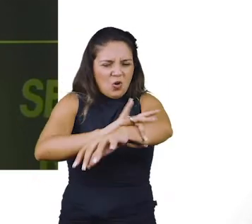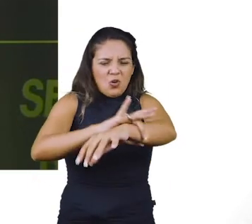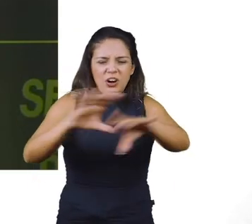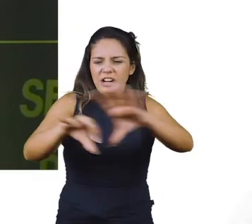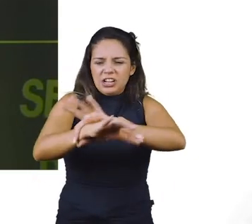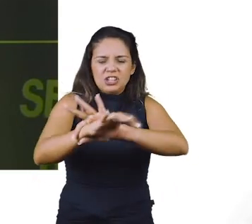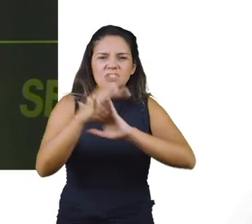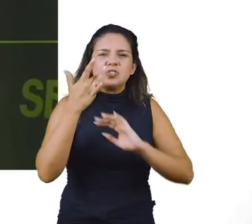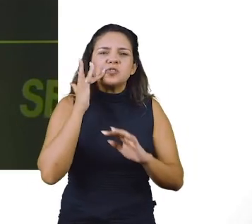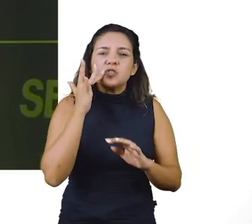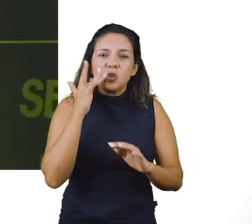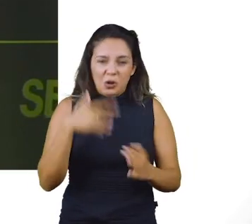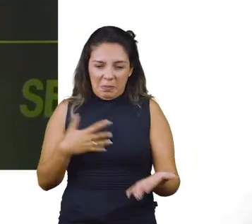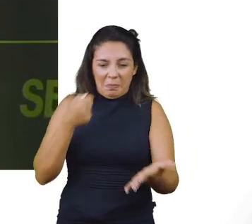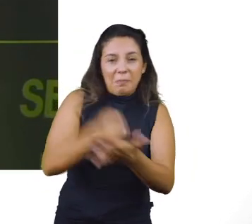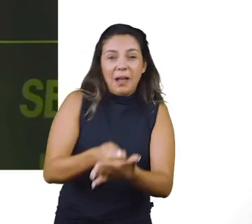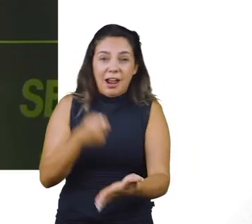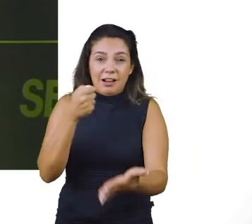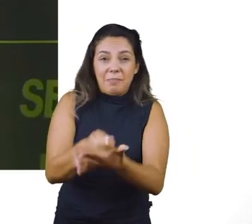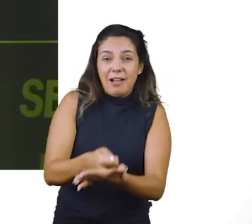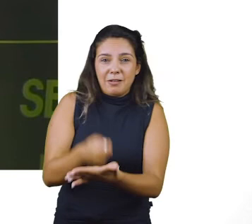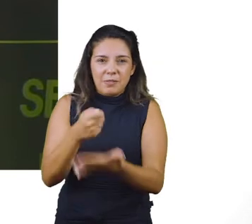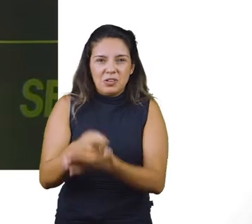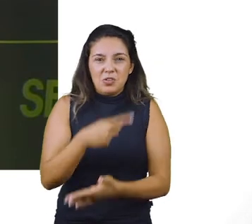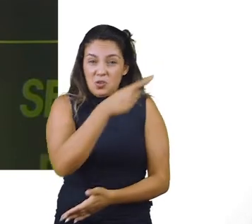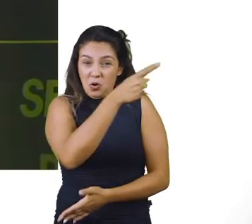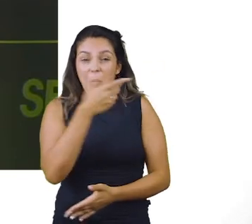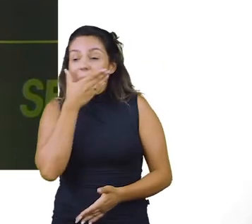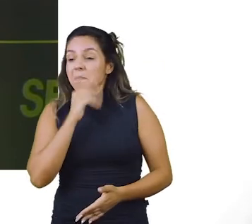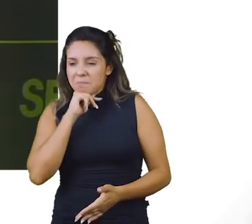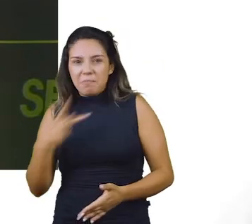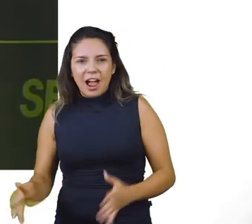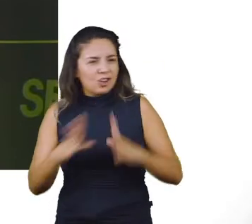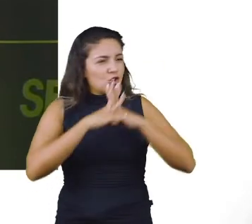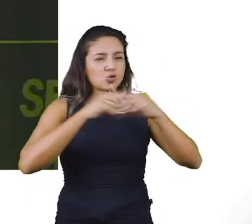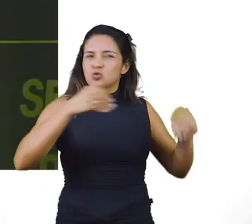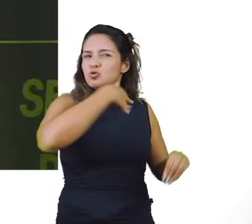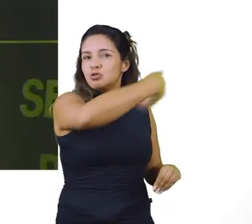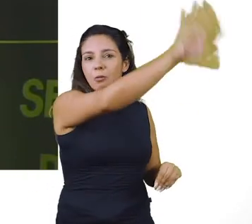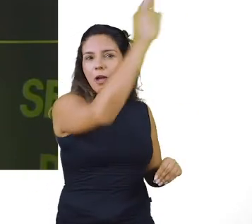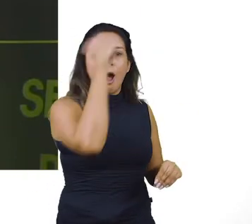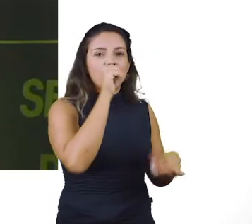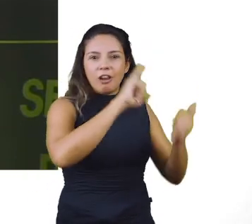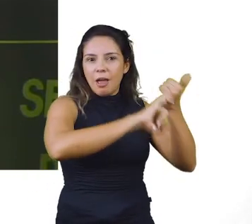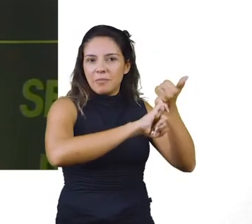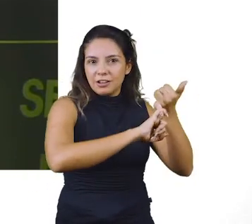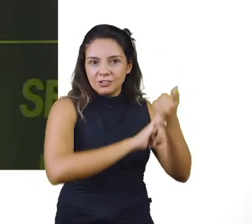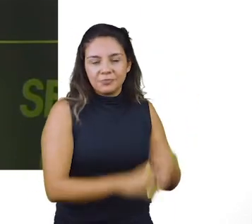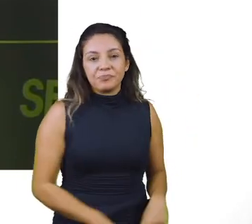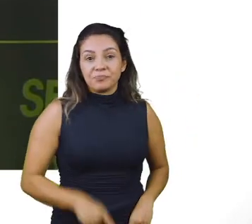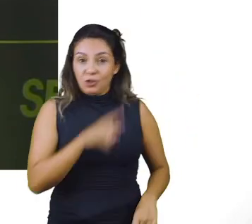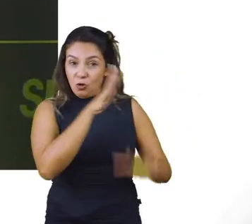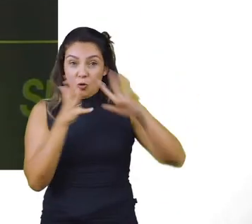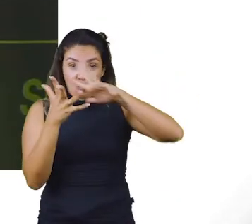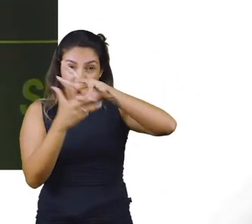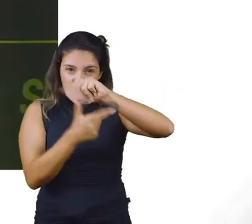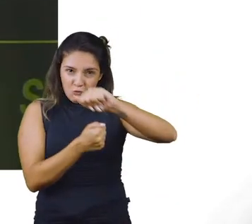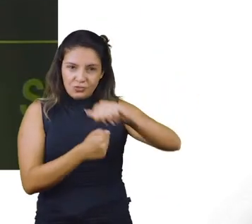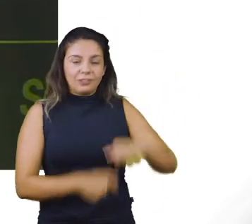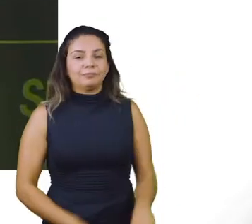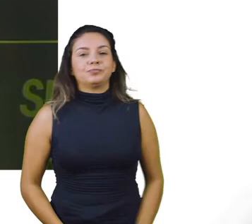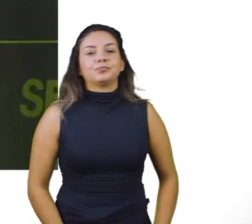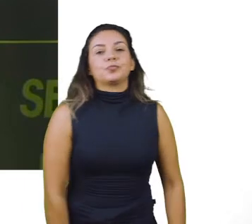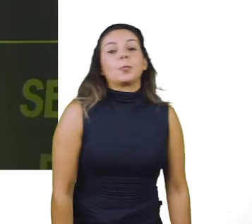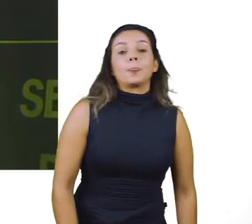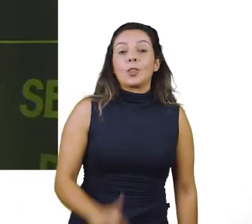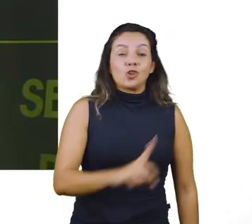ouro pagou conta de farmácia. Vosso pai sumiu no mundo, mas o mundo é grande e pequeno. Um dia a dona soberba